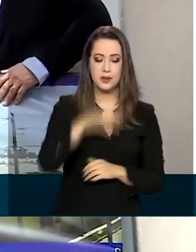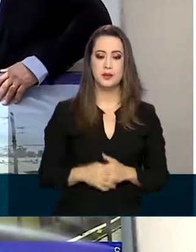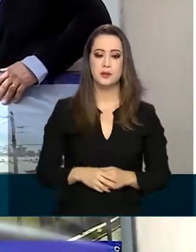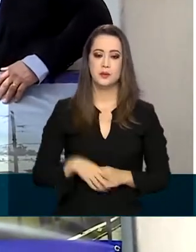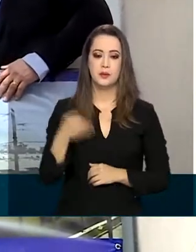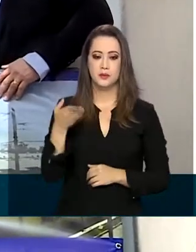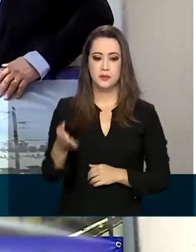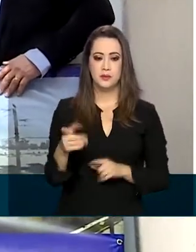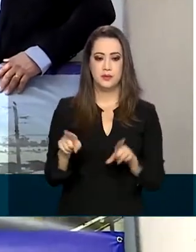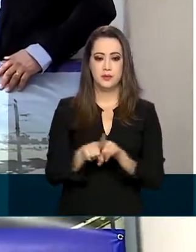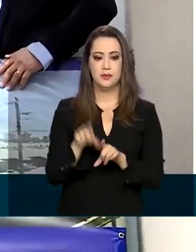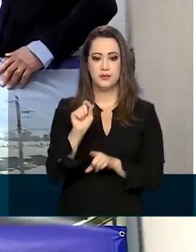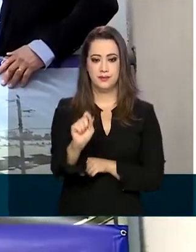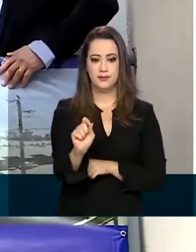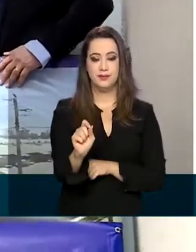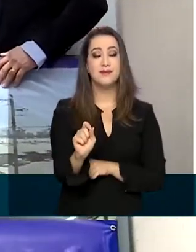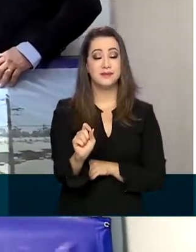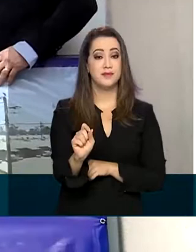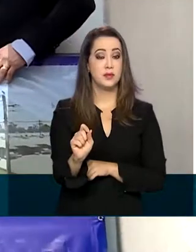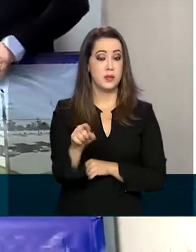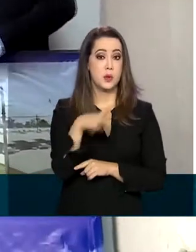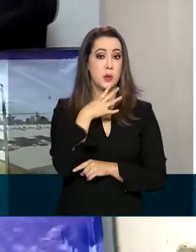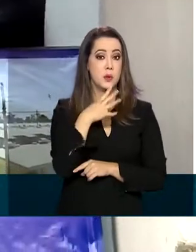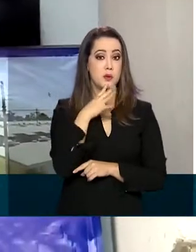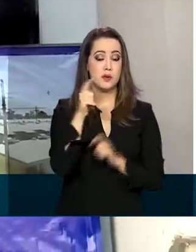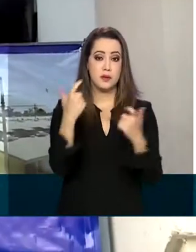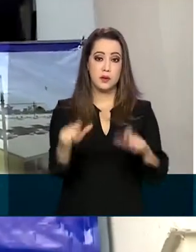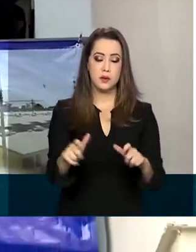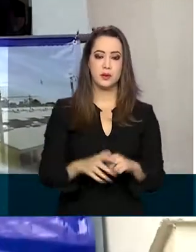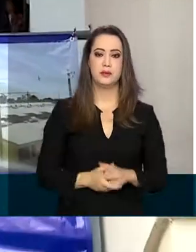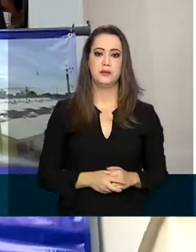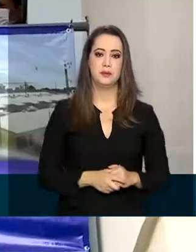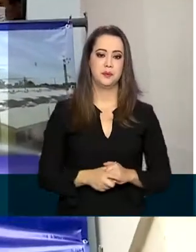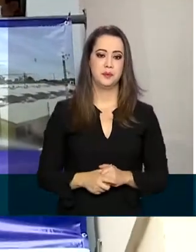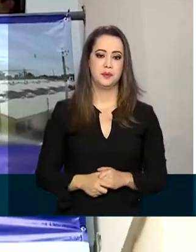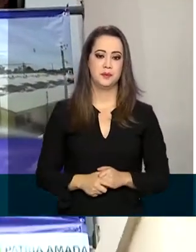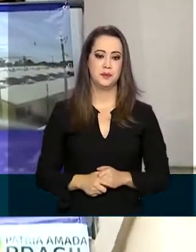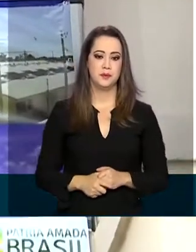que passa então a conhecer essas unidades habitacionais.